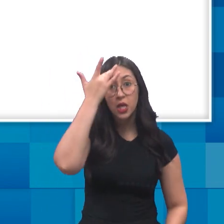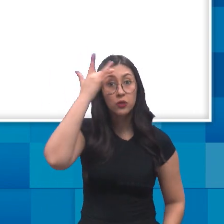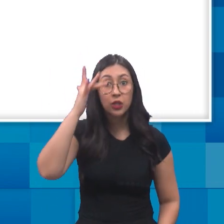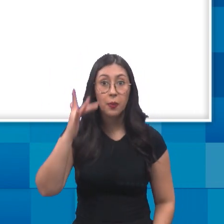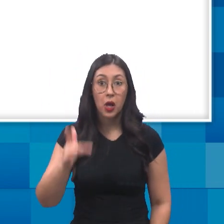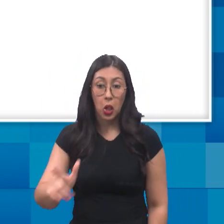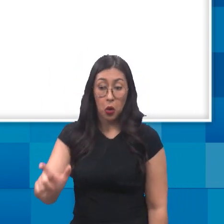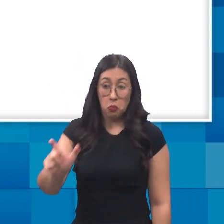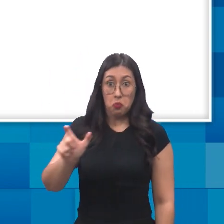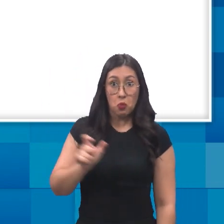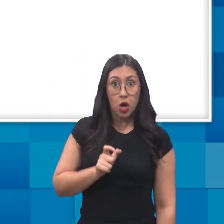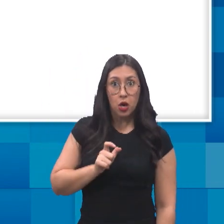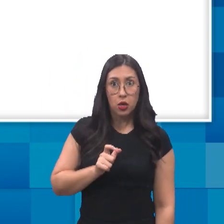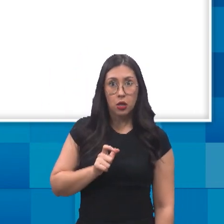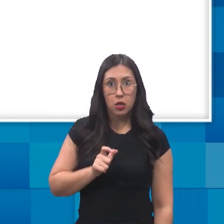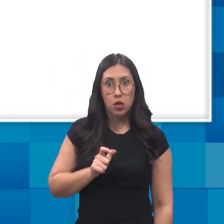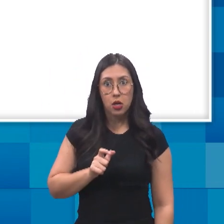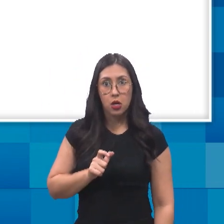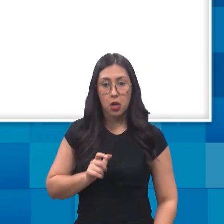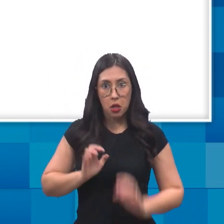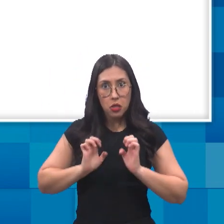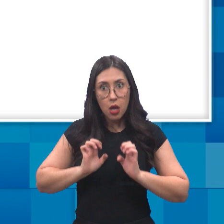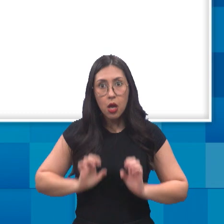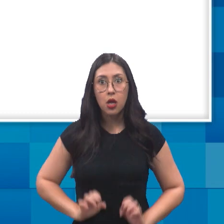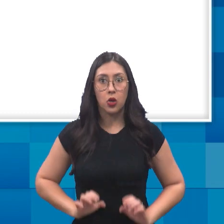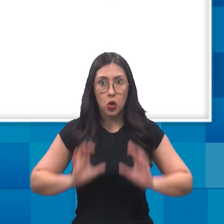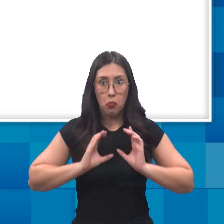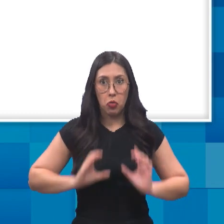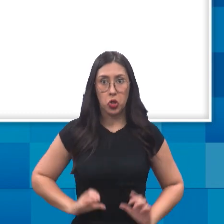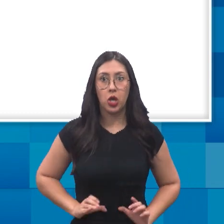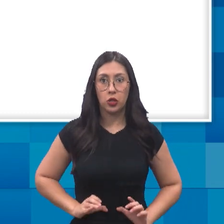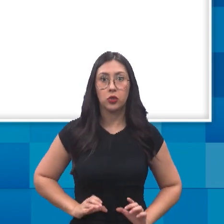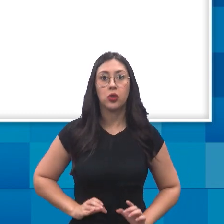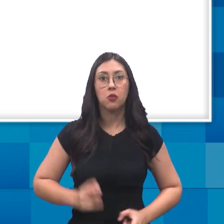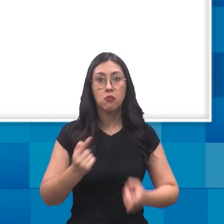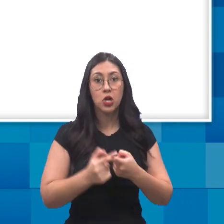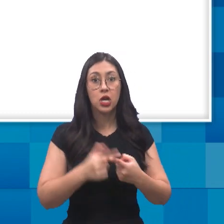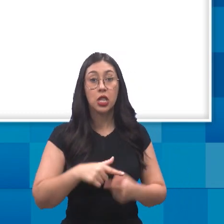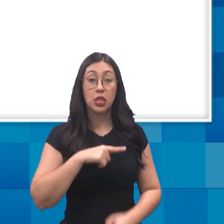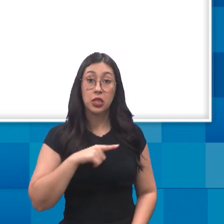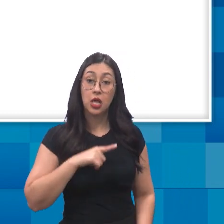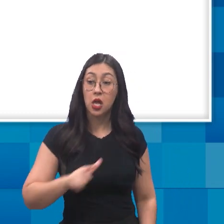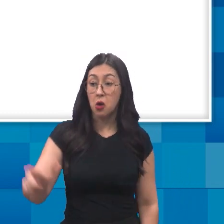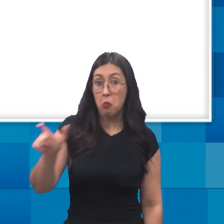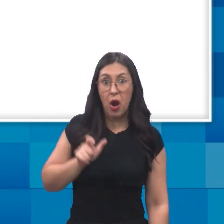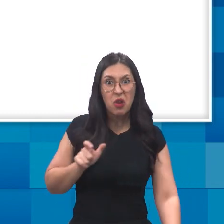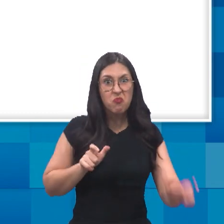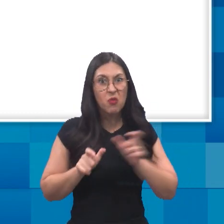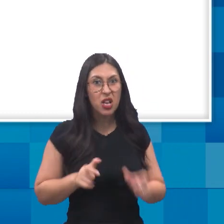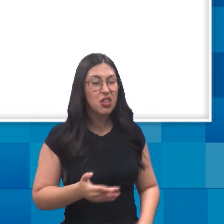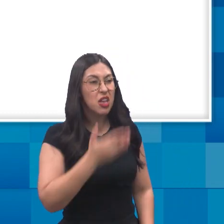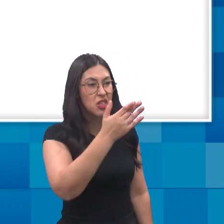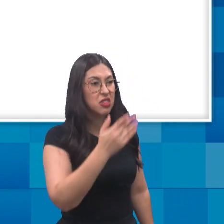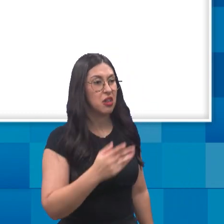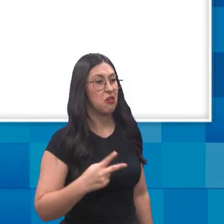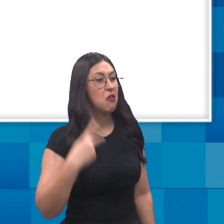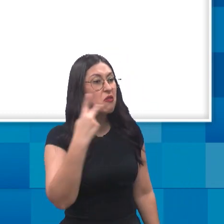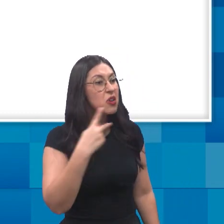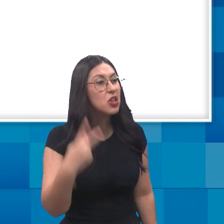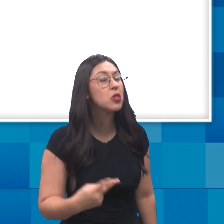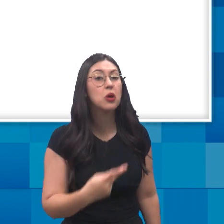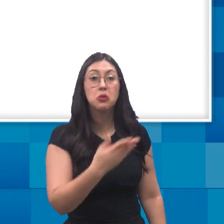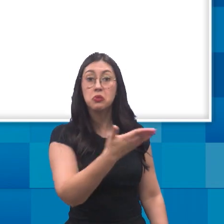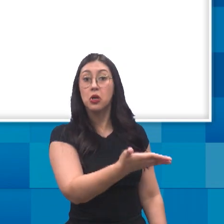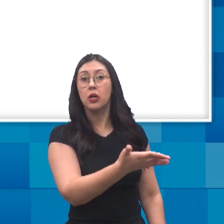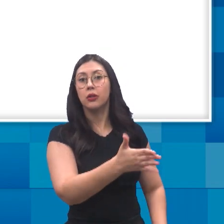e o mandato do vereador Cláudio Apolinário, como demonstram os ataques em comentários como vereador de... e aí um palavrão que